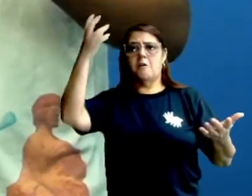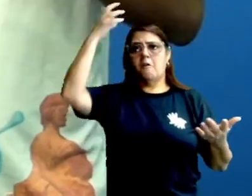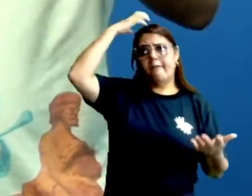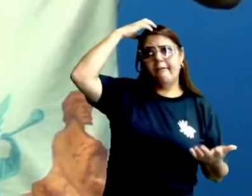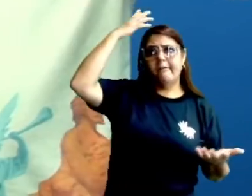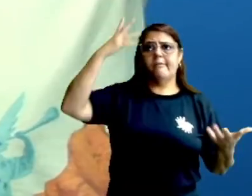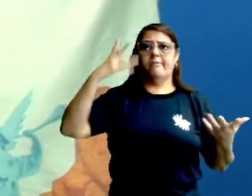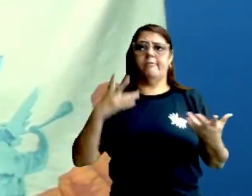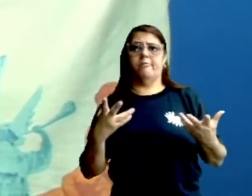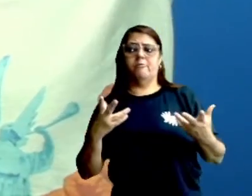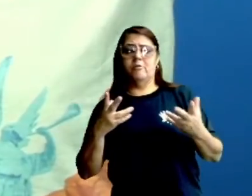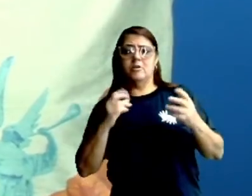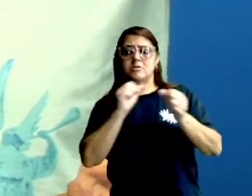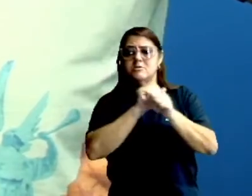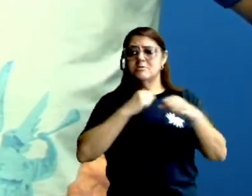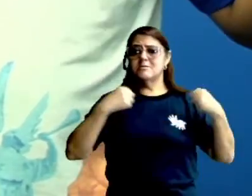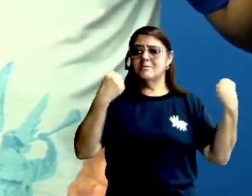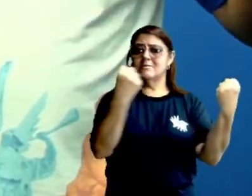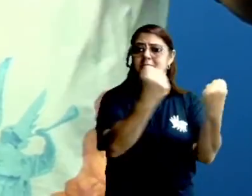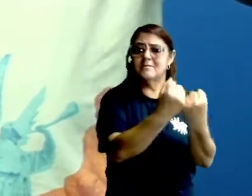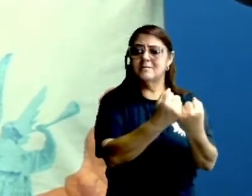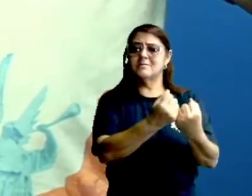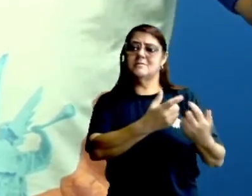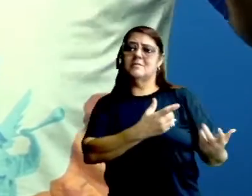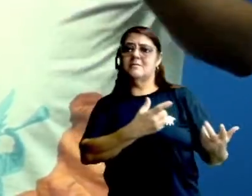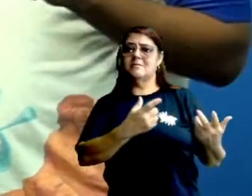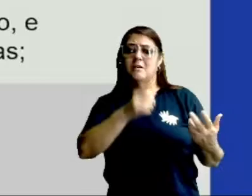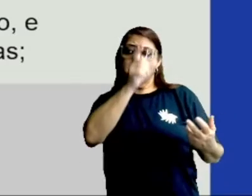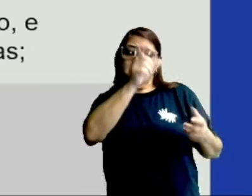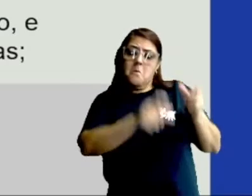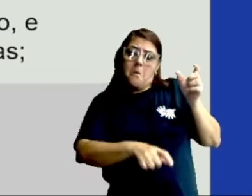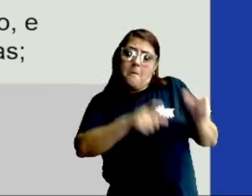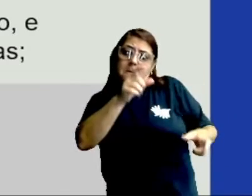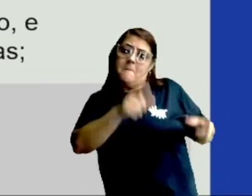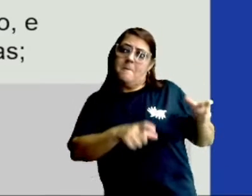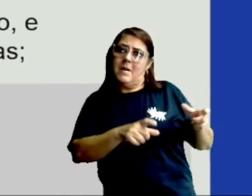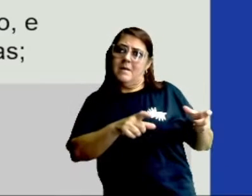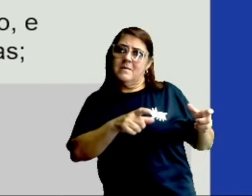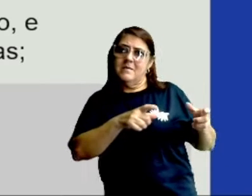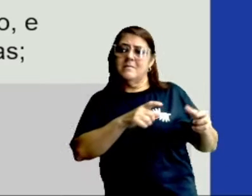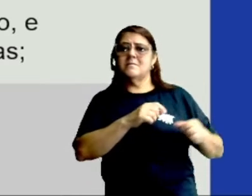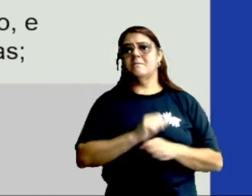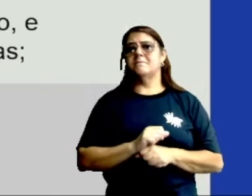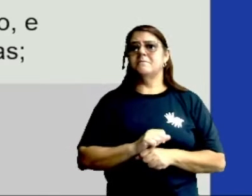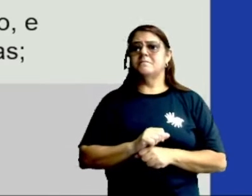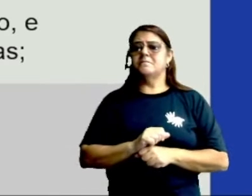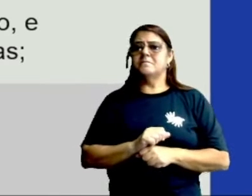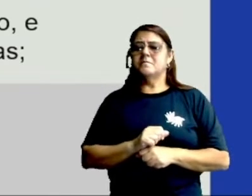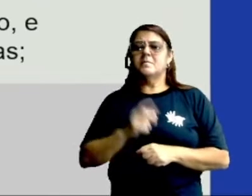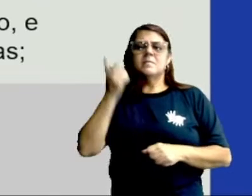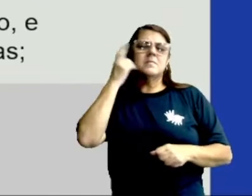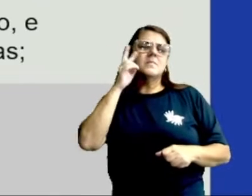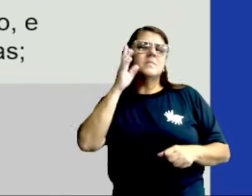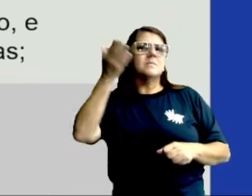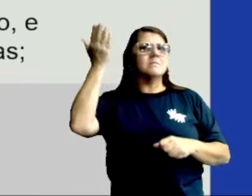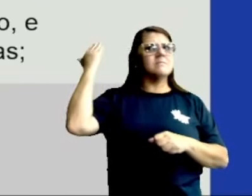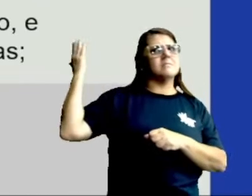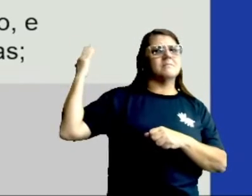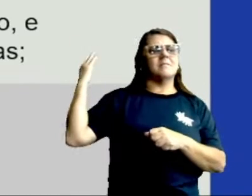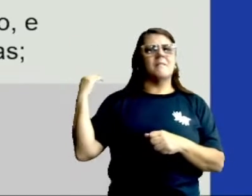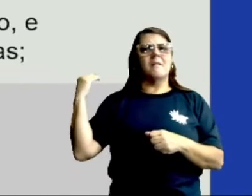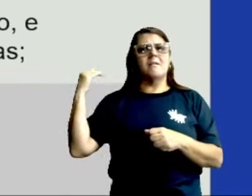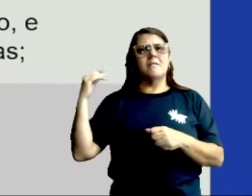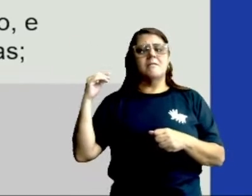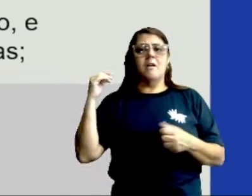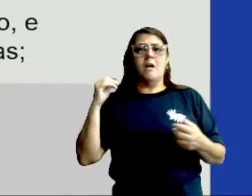impérios por desenvolveram sociedades humanas em torno deste Rio tá E lembra que eu falei para vocês em uma outra aula que